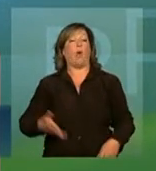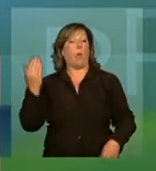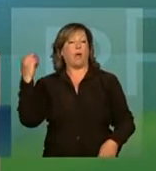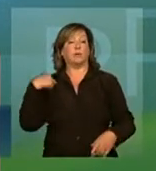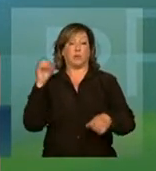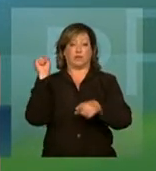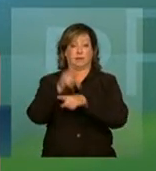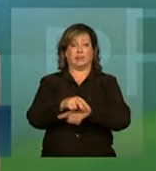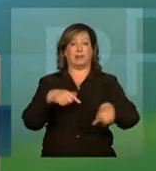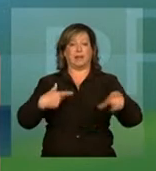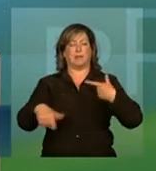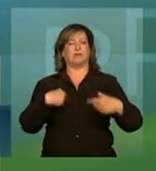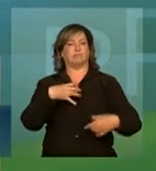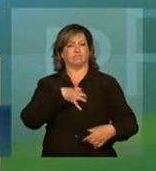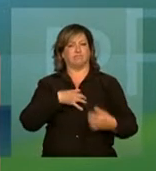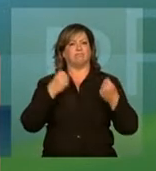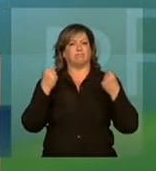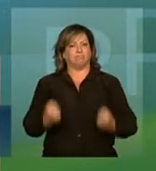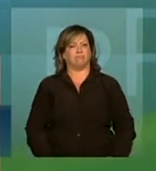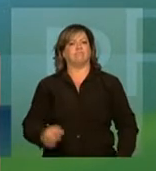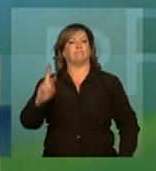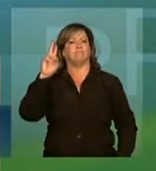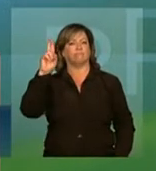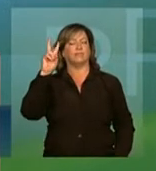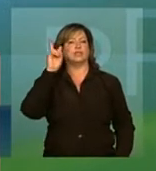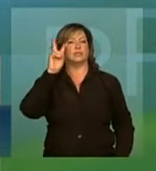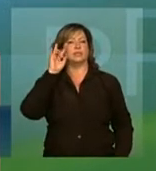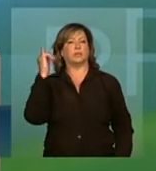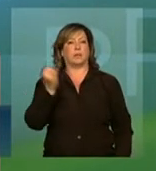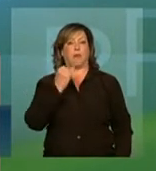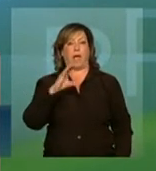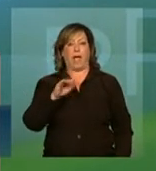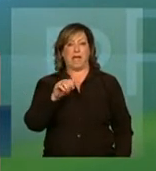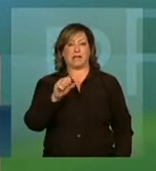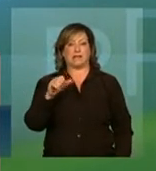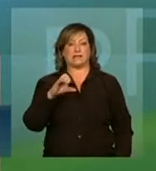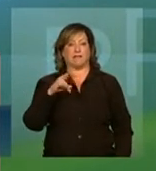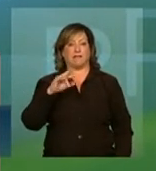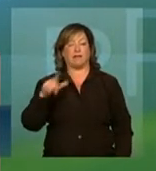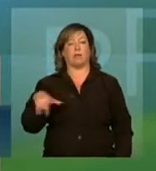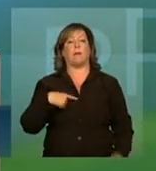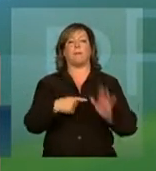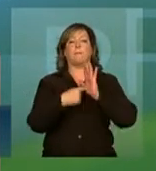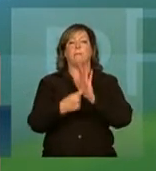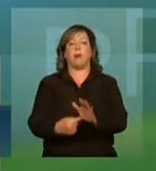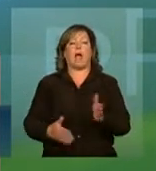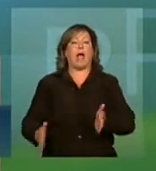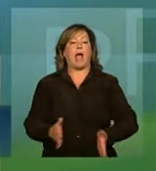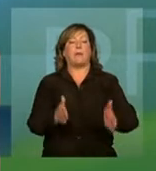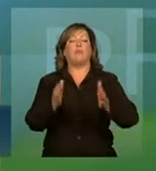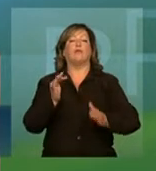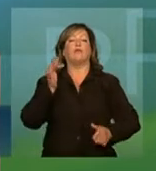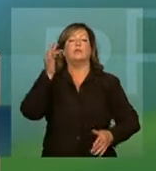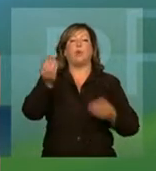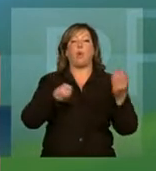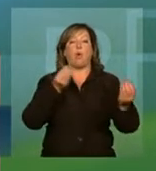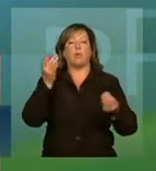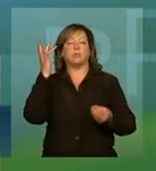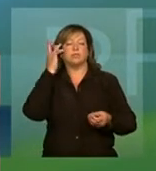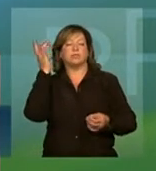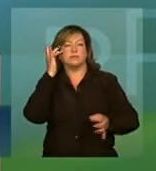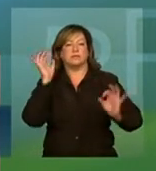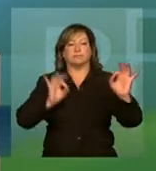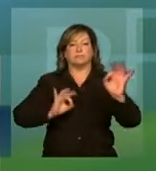Civil, senti o peso da responsabilidade histórica. A Casa Civil aponta caminhos futuros, linhas de orientação